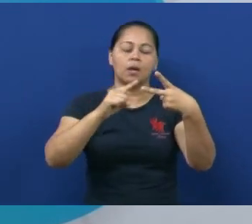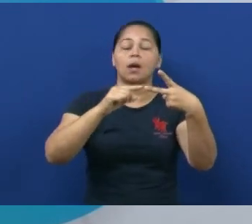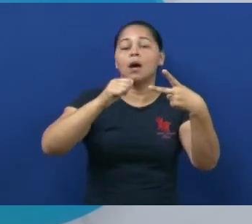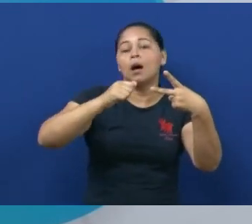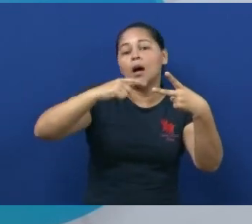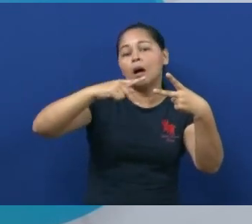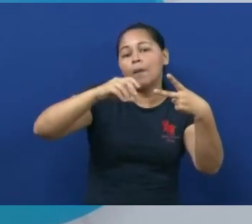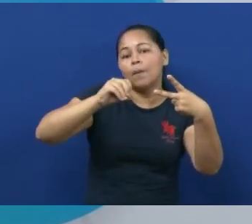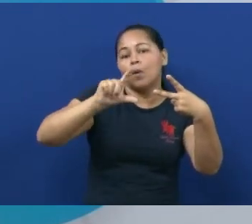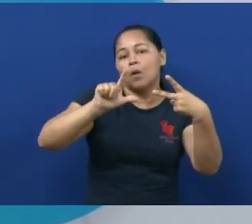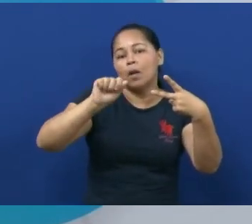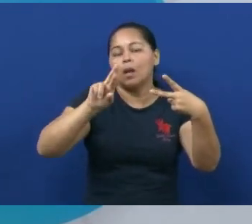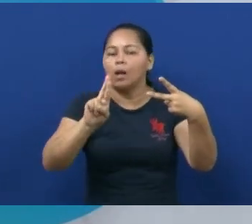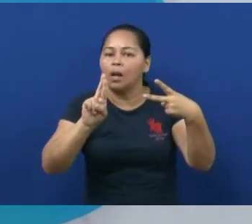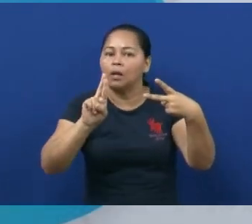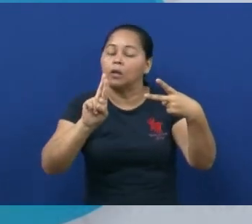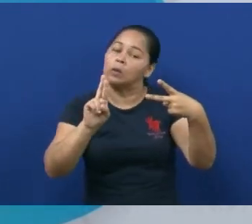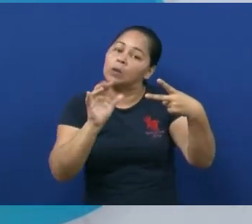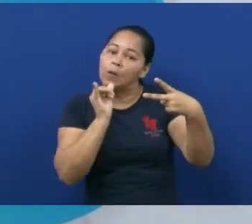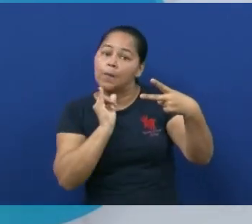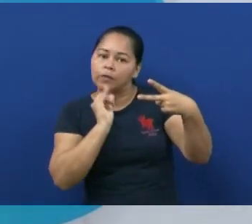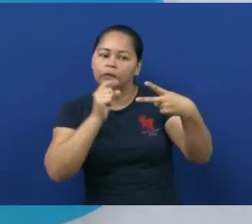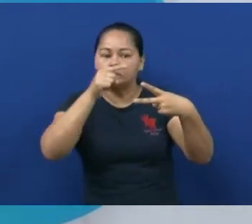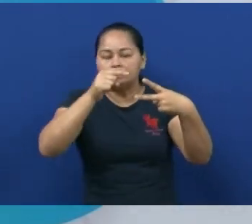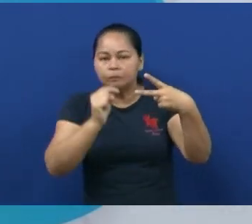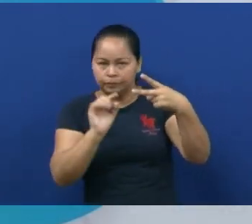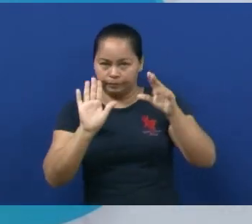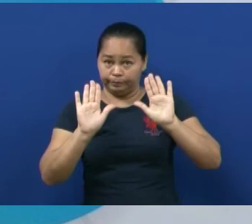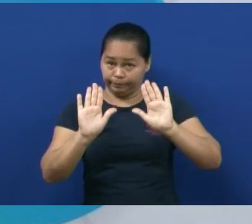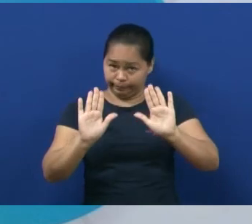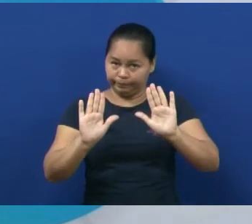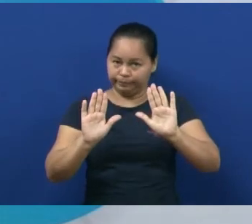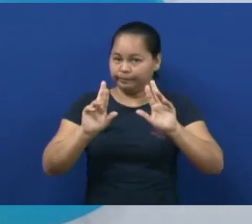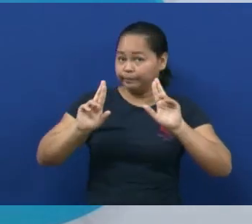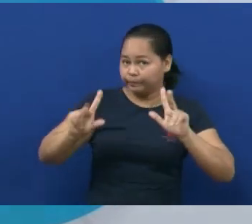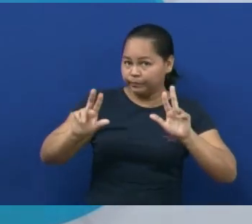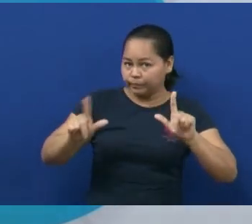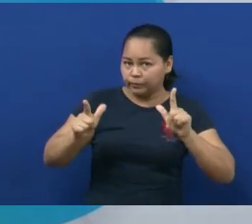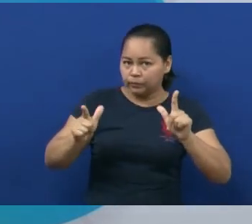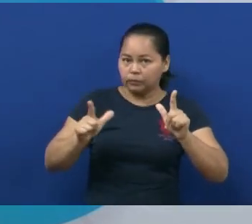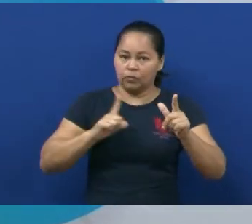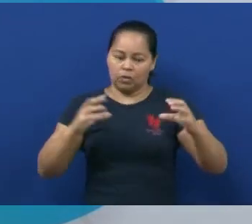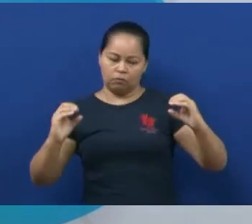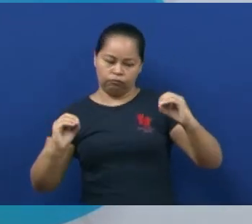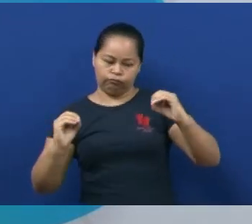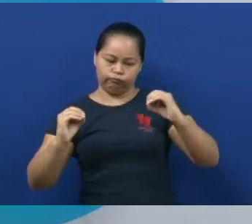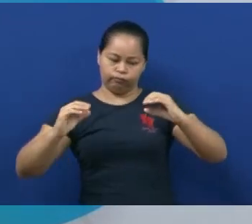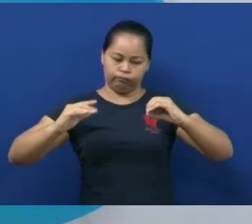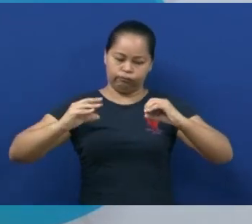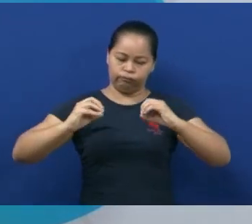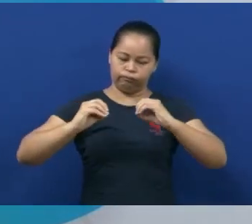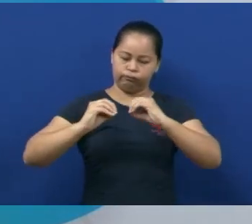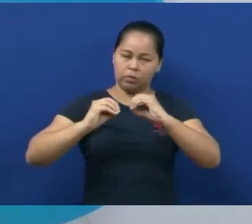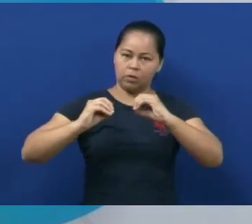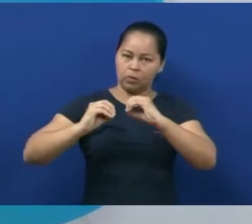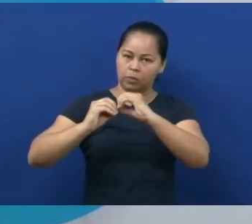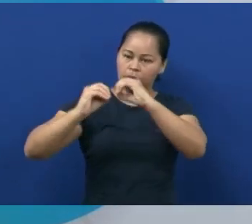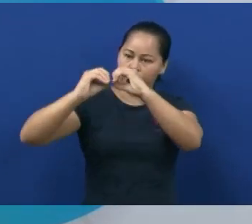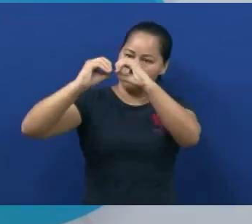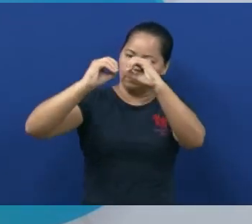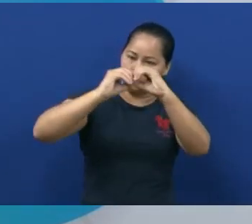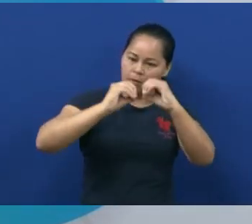apresentar polos ou não. Então, entre as moléculas vai acontecer uma atração entre elas, devido a